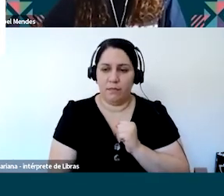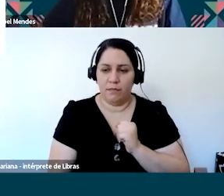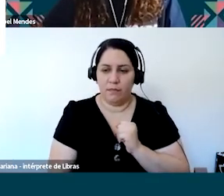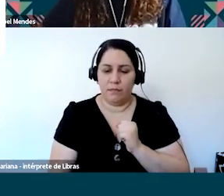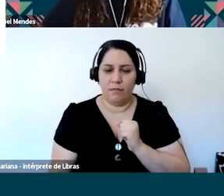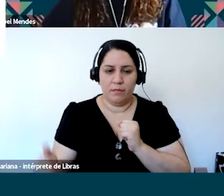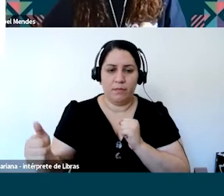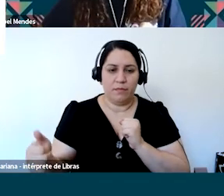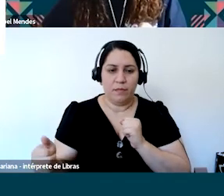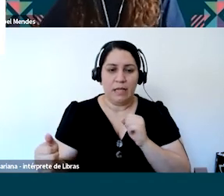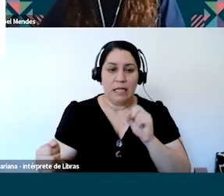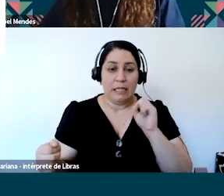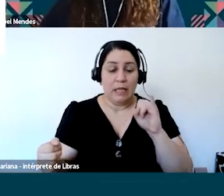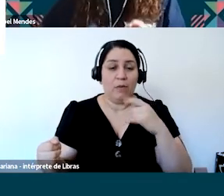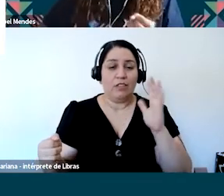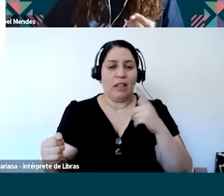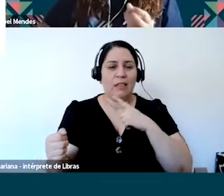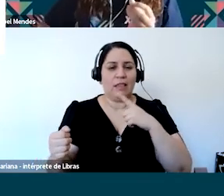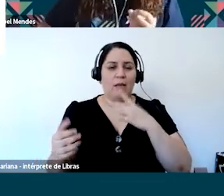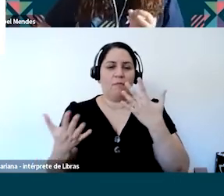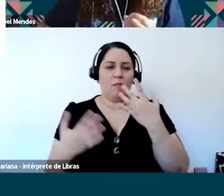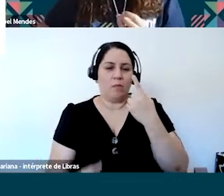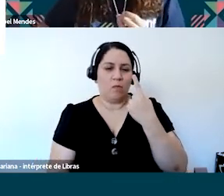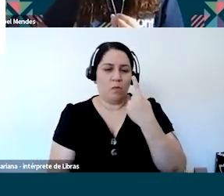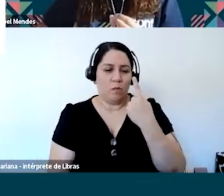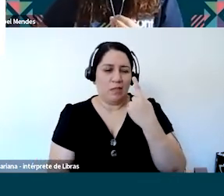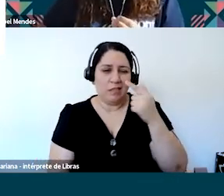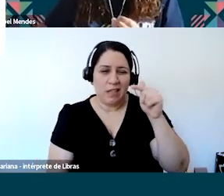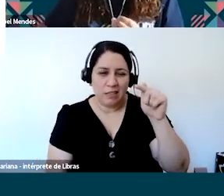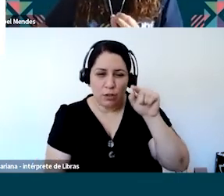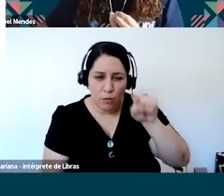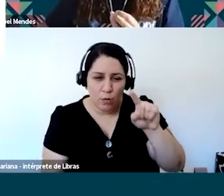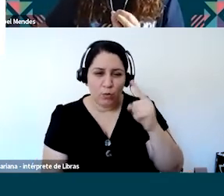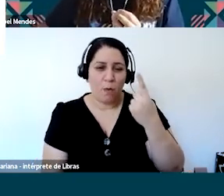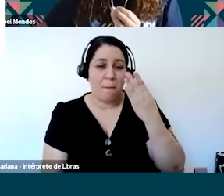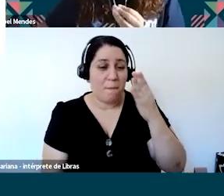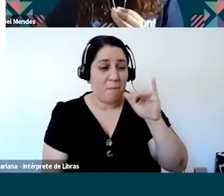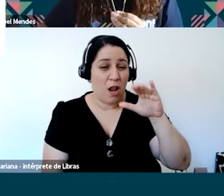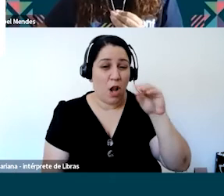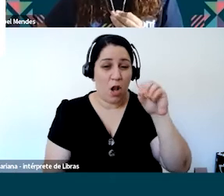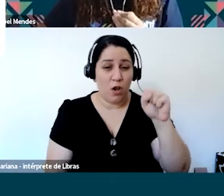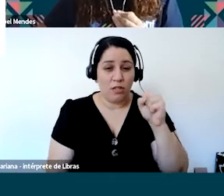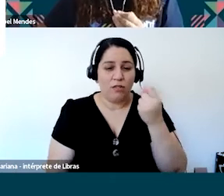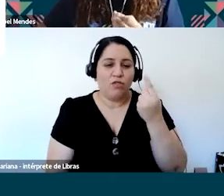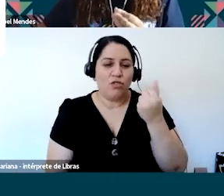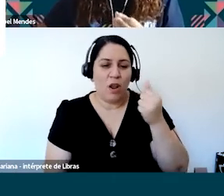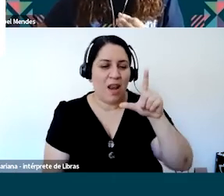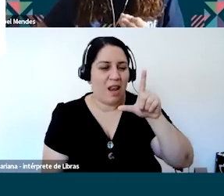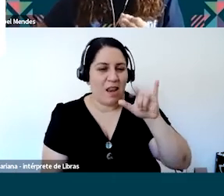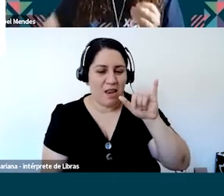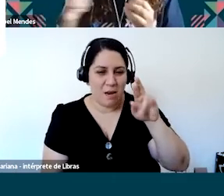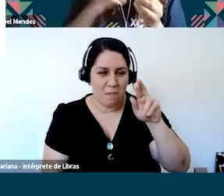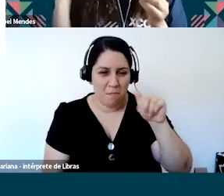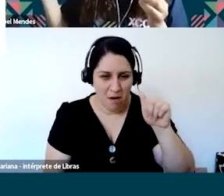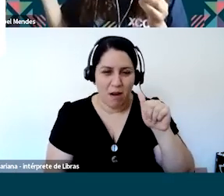achei. É que nós temos um impacto de 17,1 bilhões de libras, porque